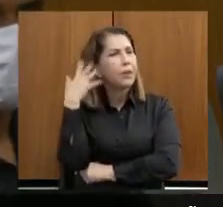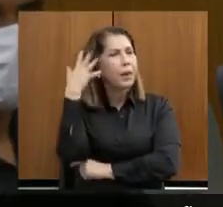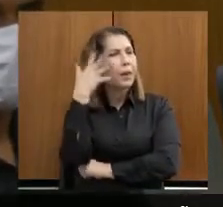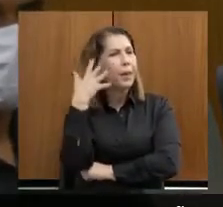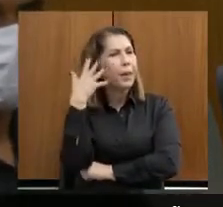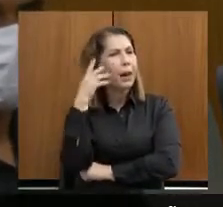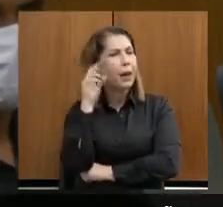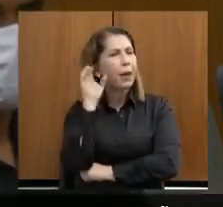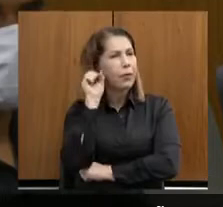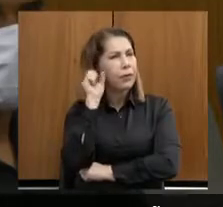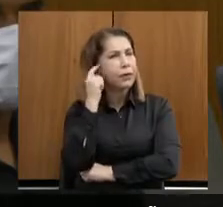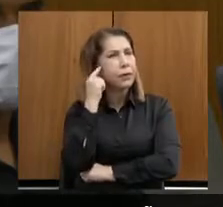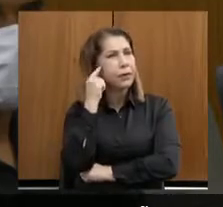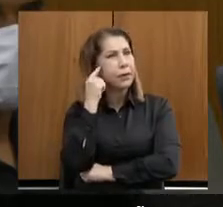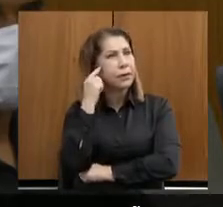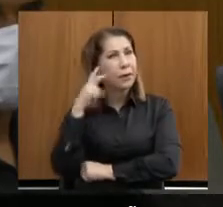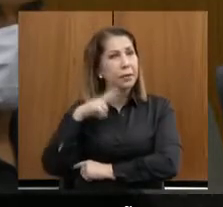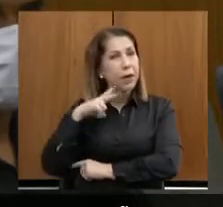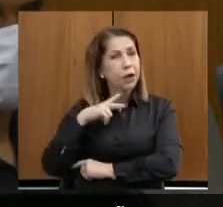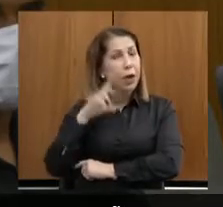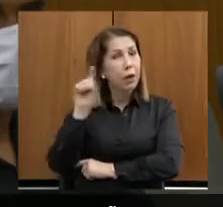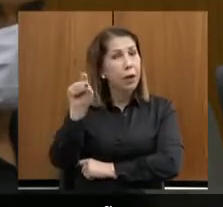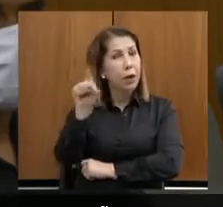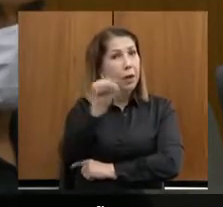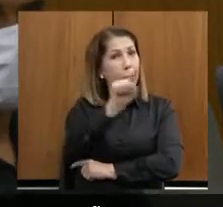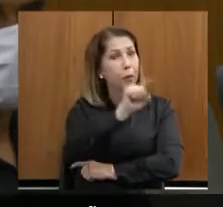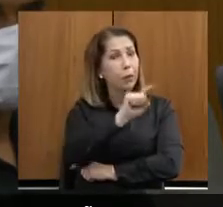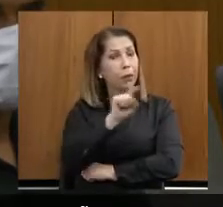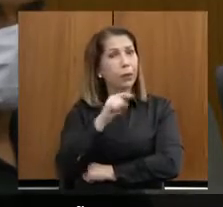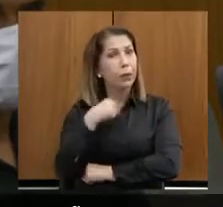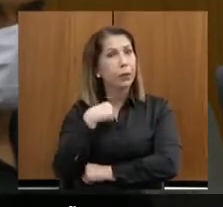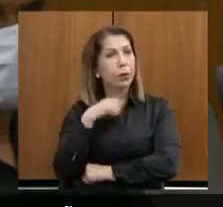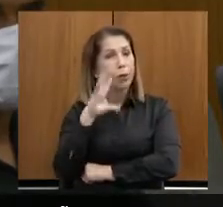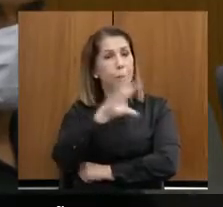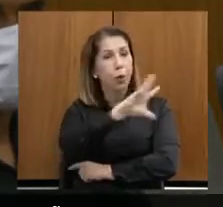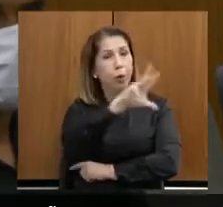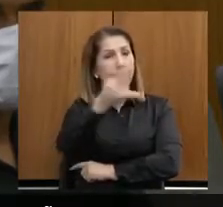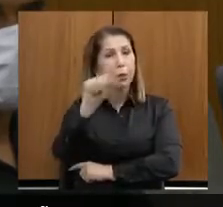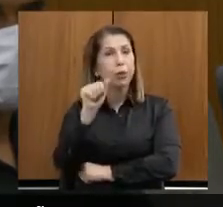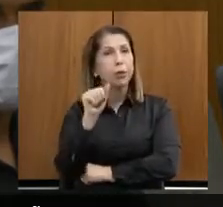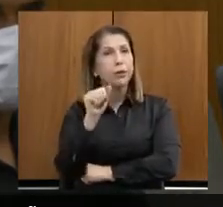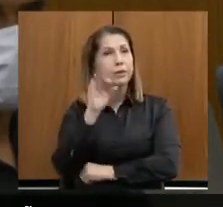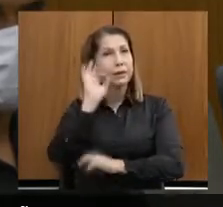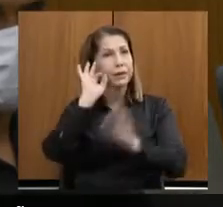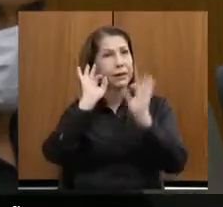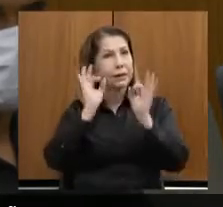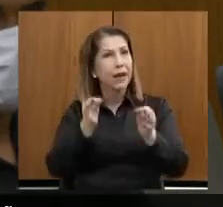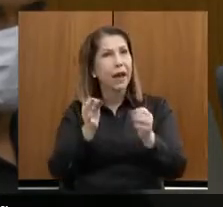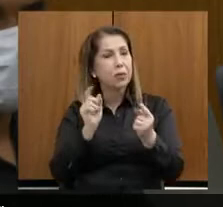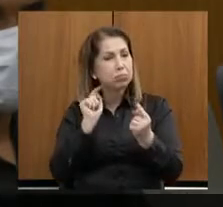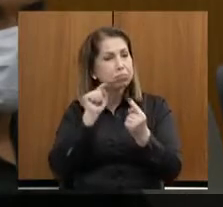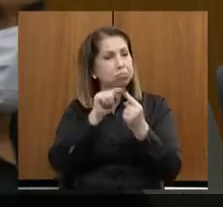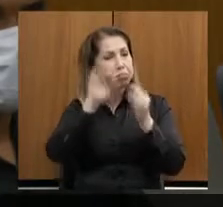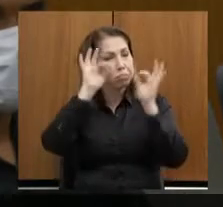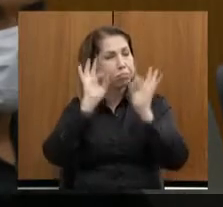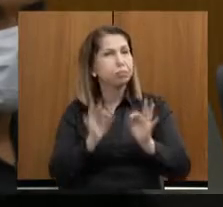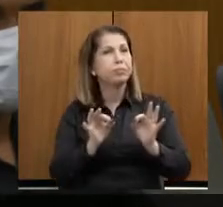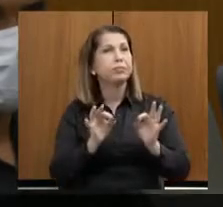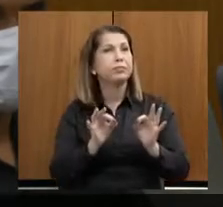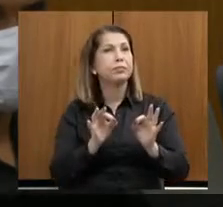e na particularidade de cada um é todos certos pontuais